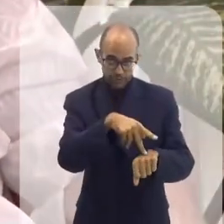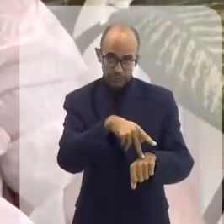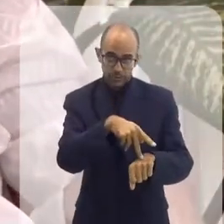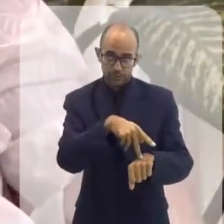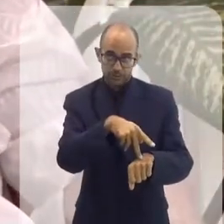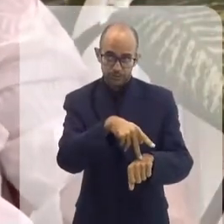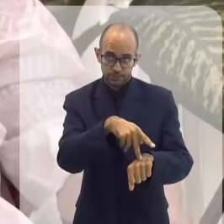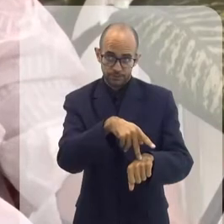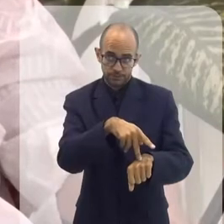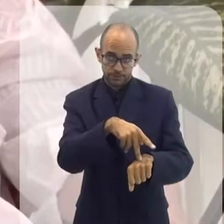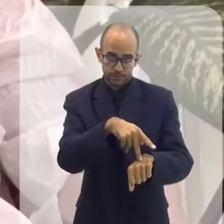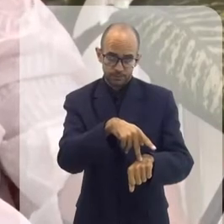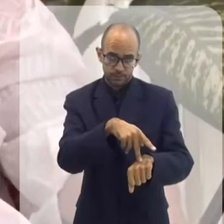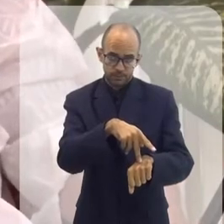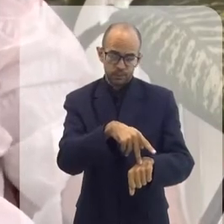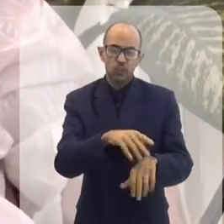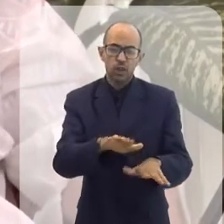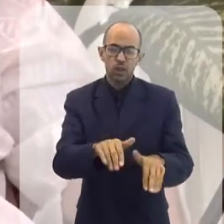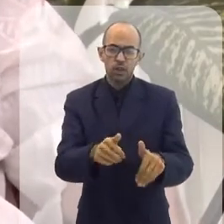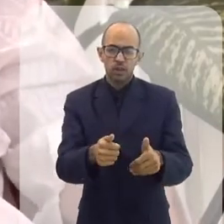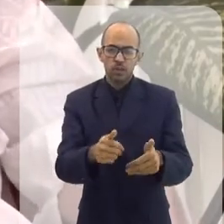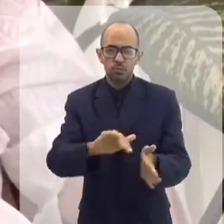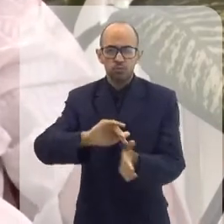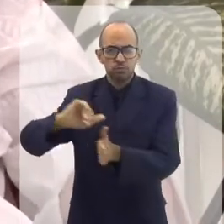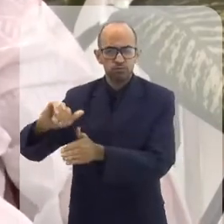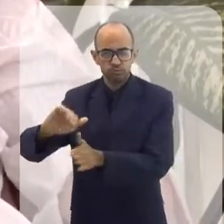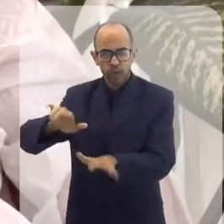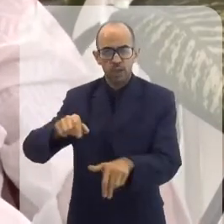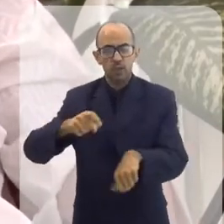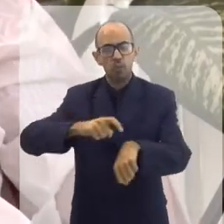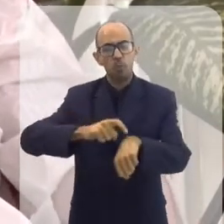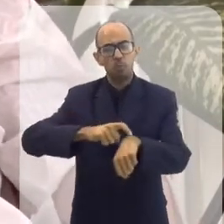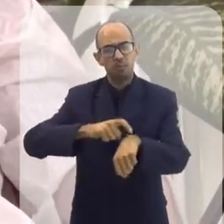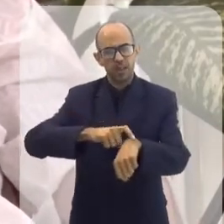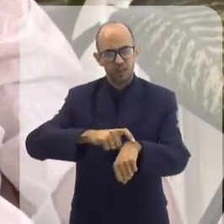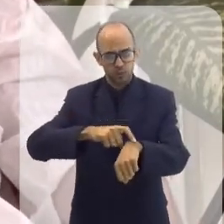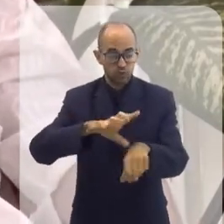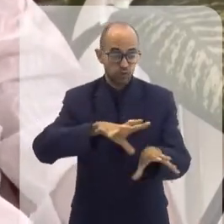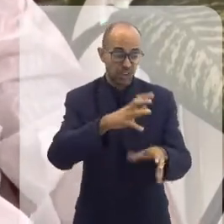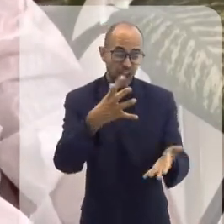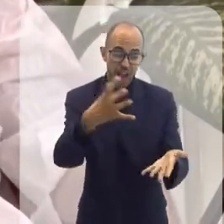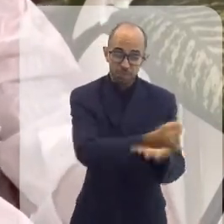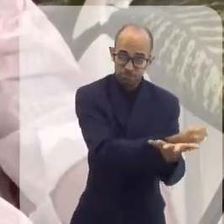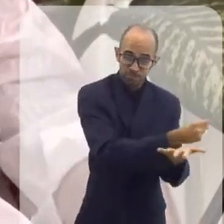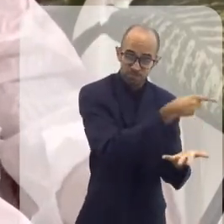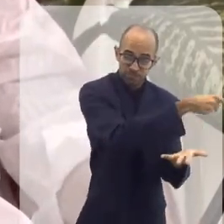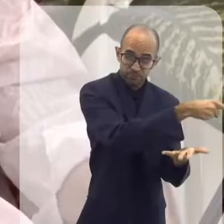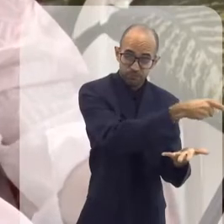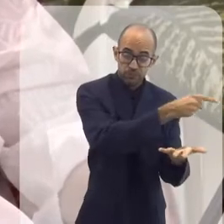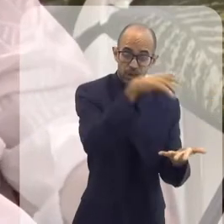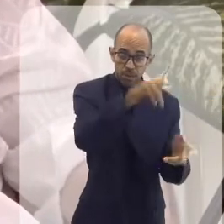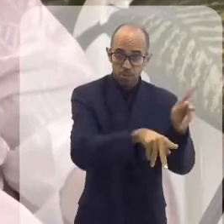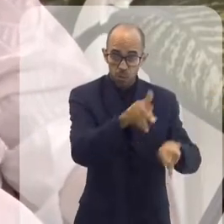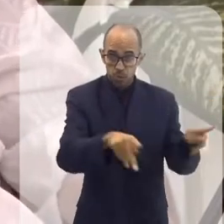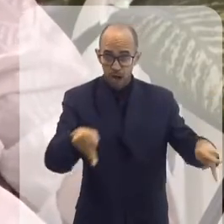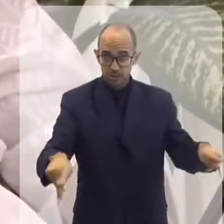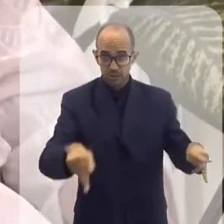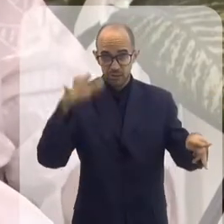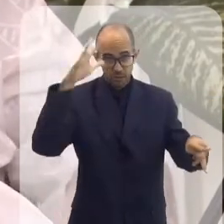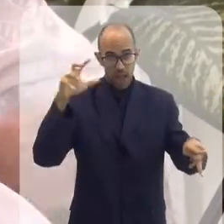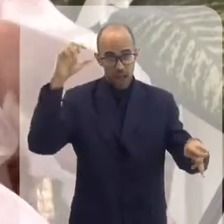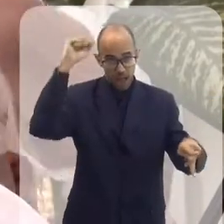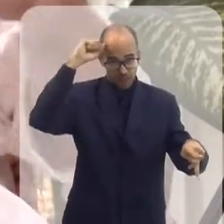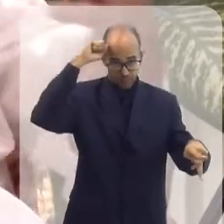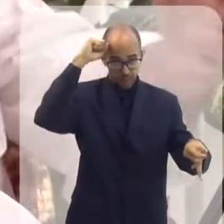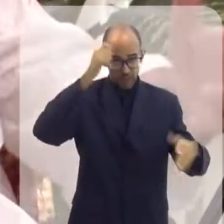países E durante aquele processo da diáspora forçada quando os homens e mulheres foram trazidos para